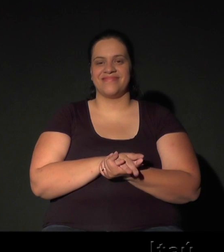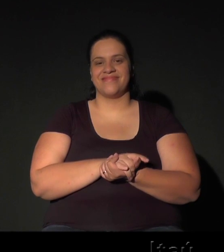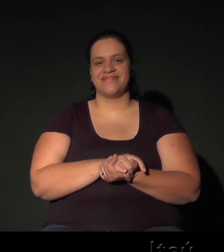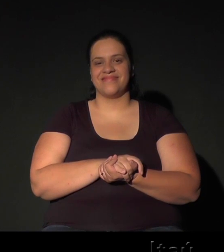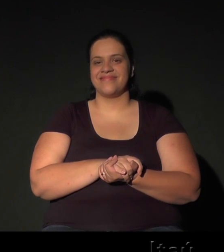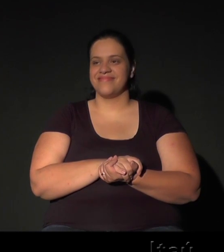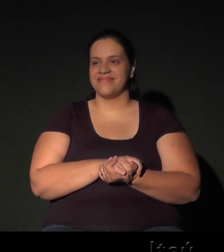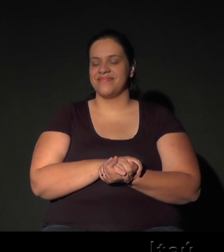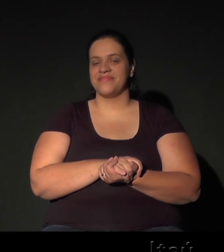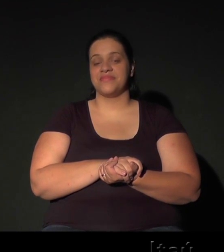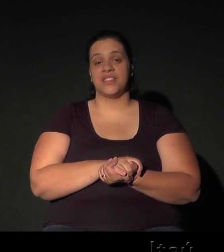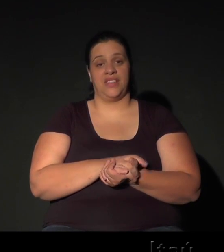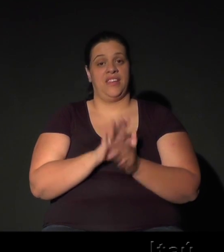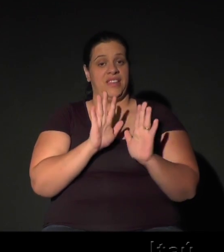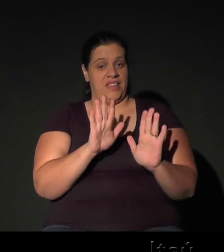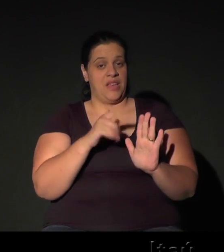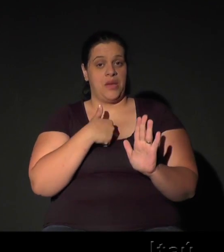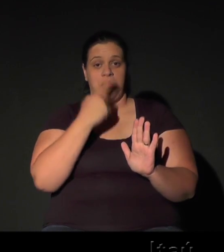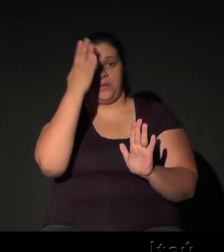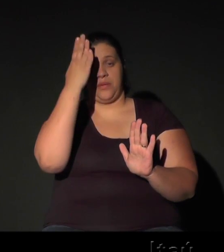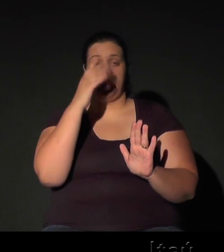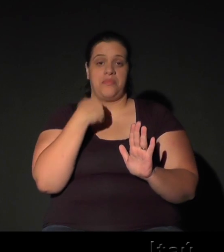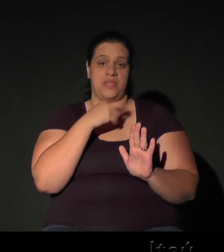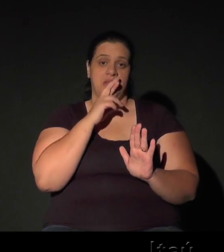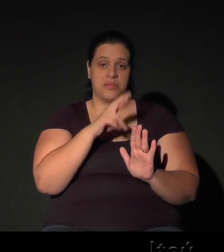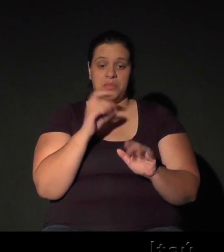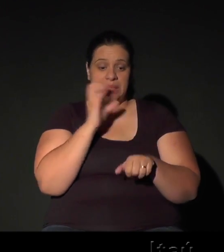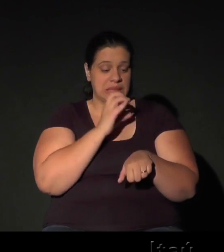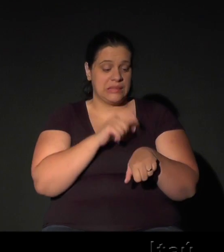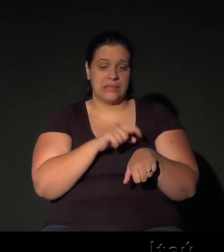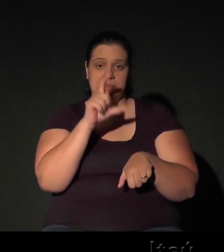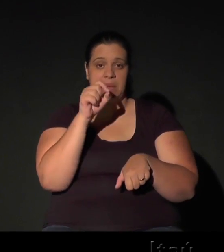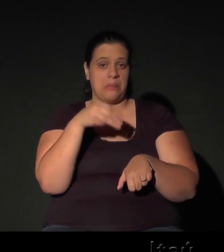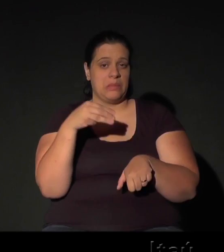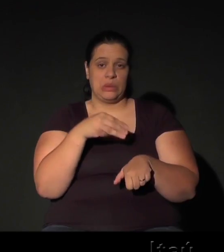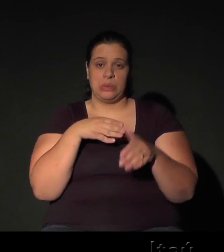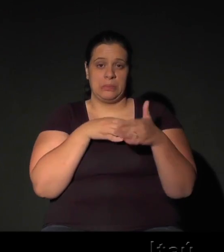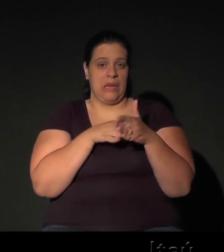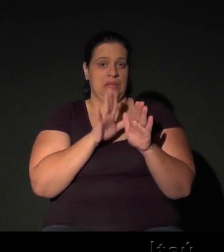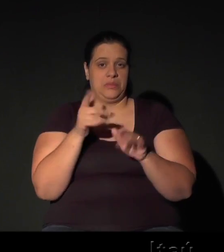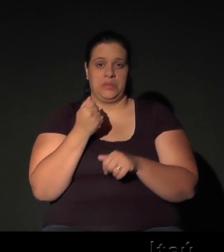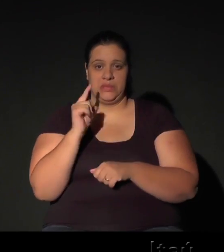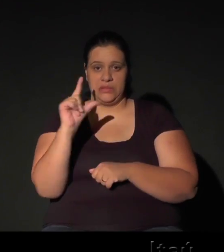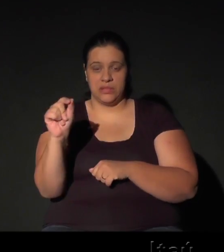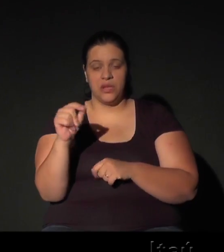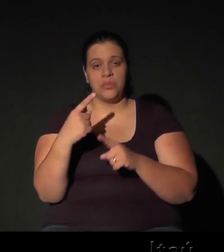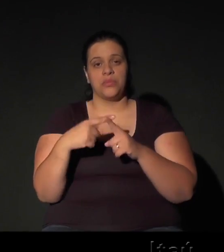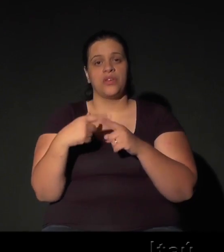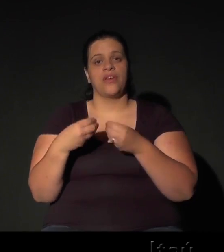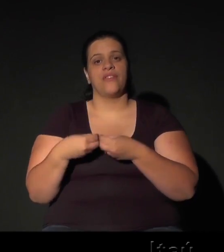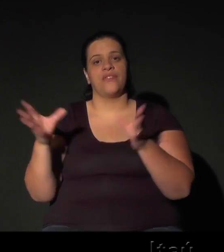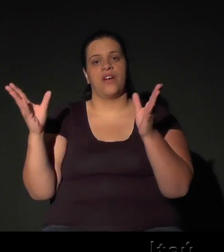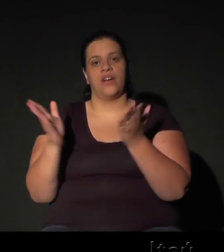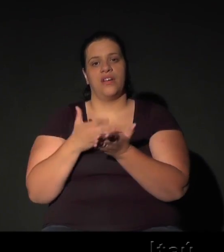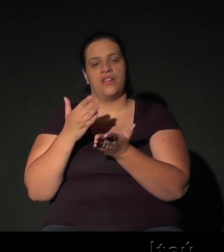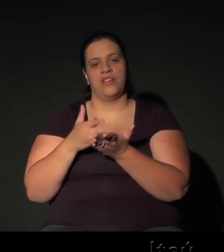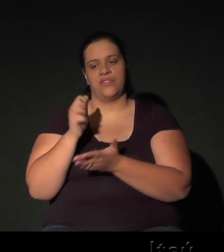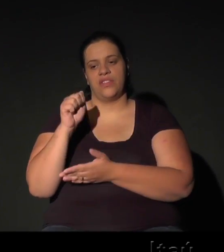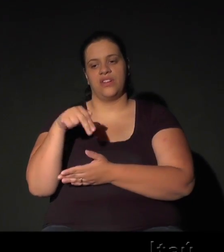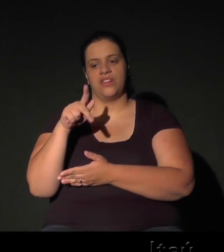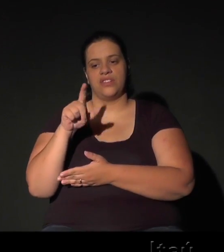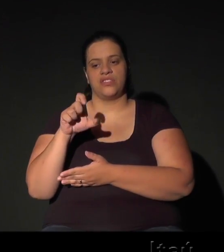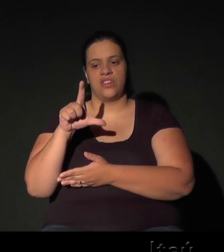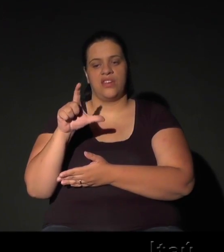palavra gente eu pedi para responder primeiro porque eu preciso sair daqui a 10 minutos no máximo que eu tenho o lançamento do livro da Angela Davis